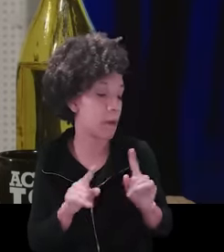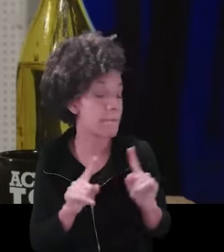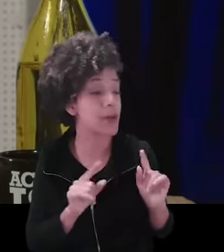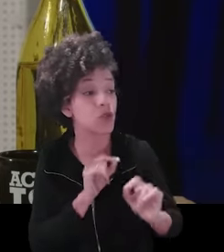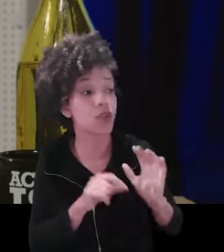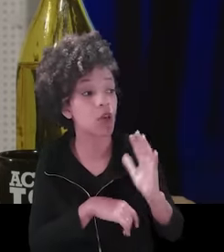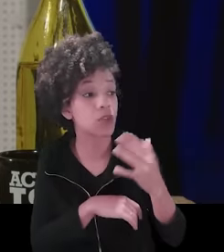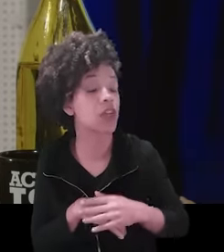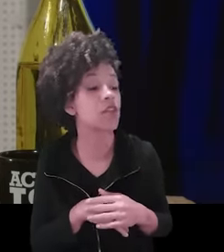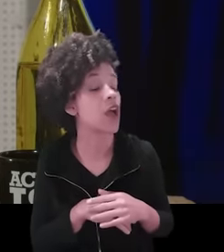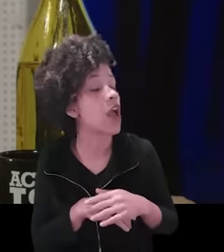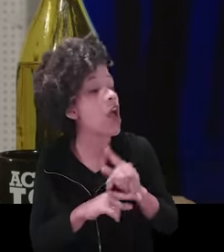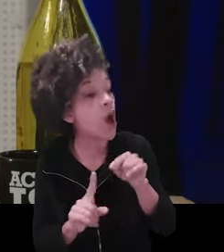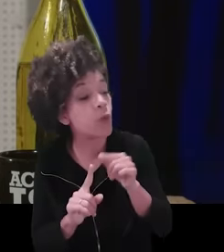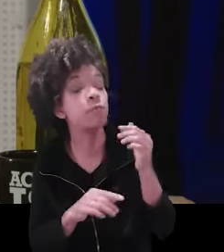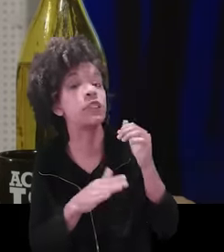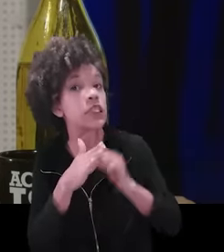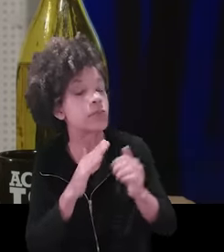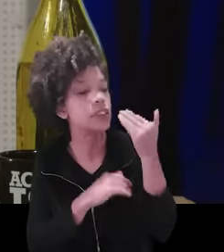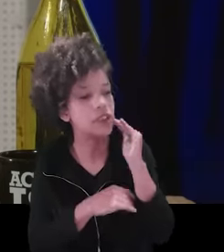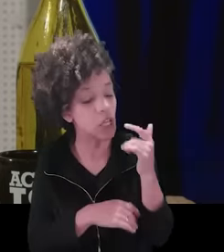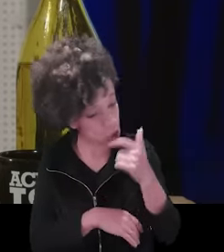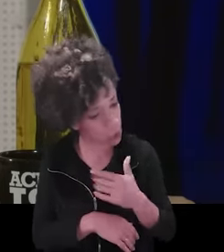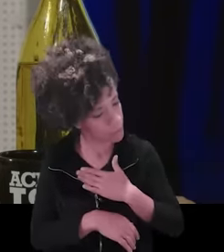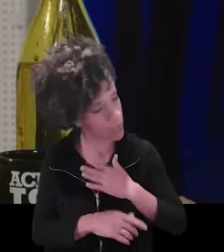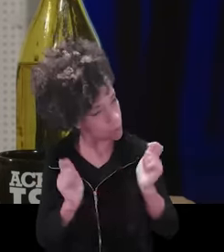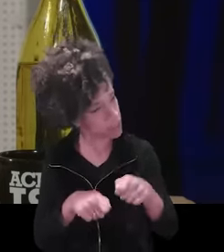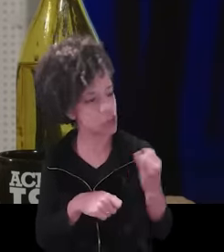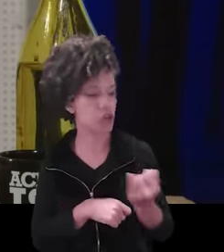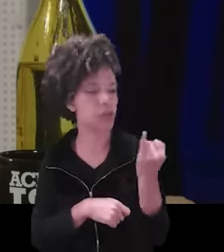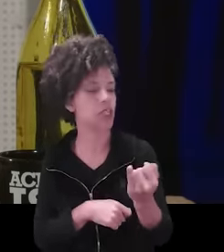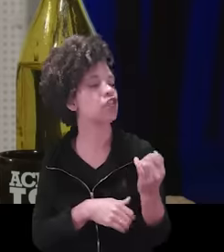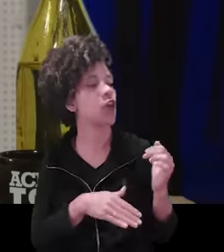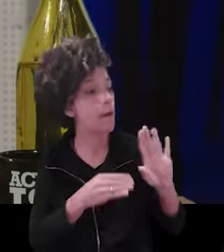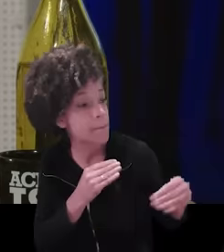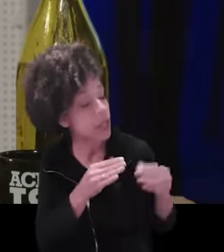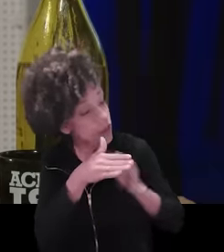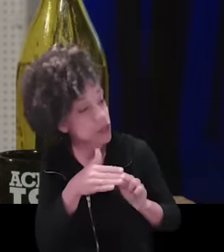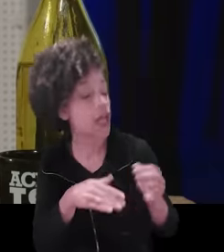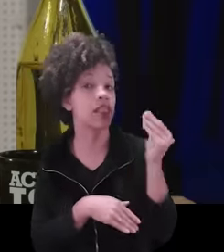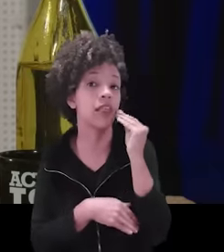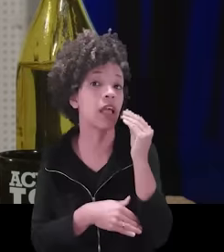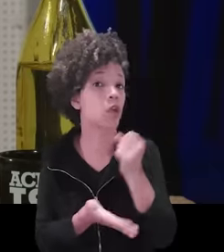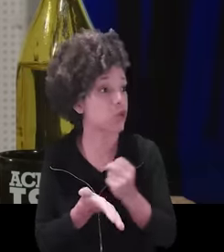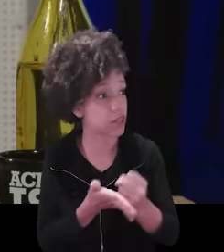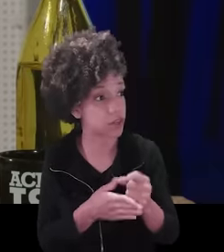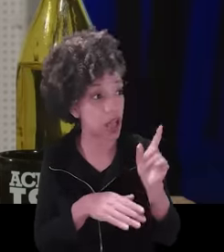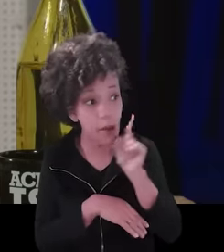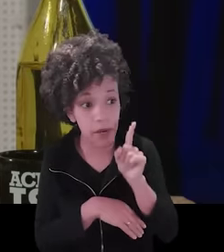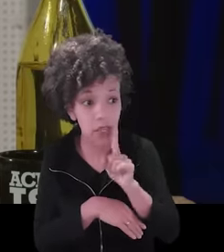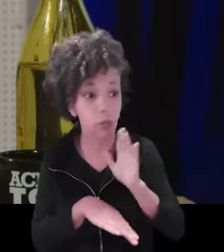então sem só que ele é exatamente isso a empresa entender o que o que eu tinha era e eles eles tentaram contrato